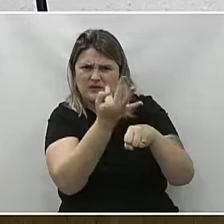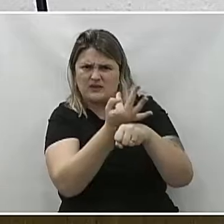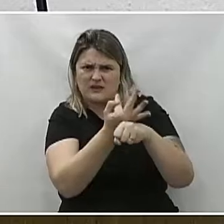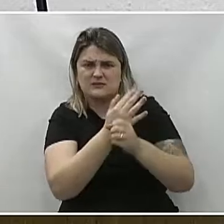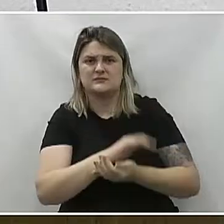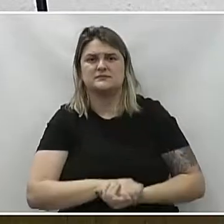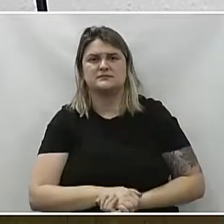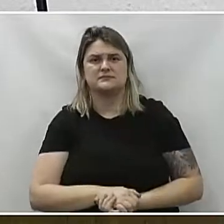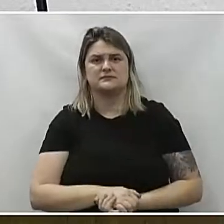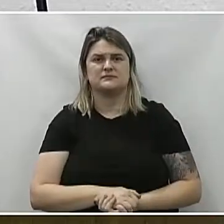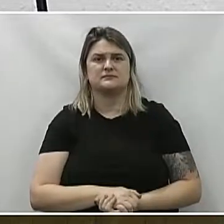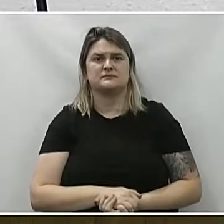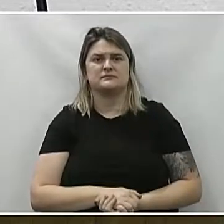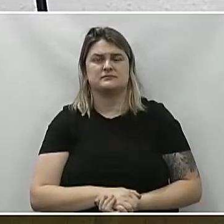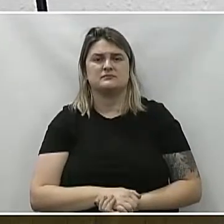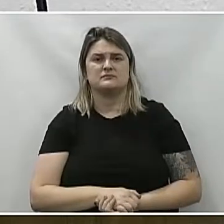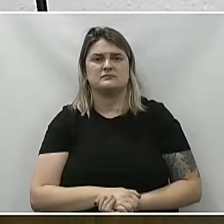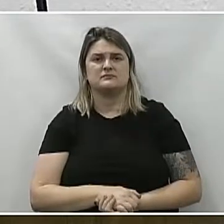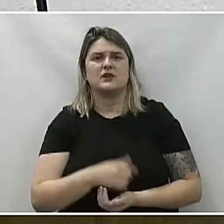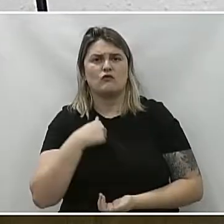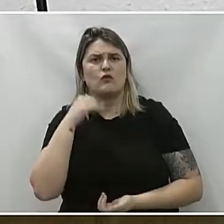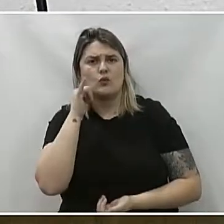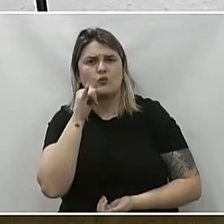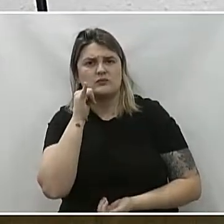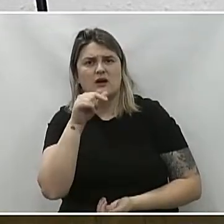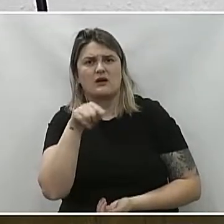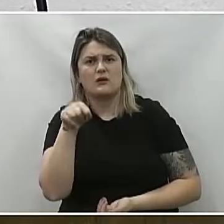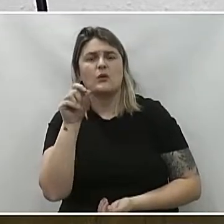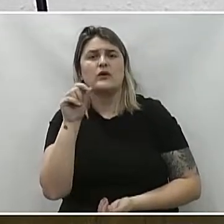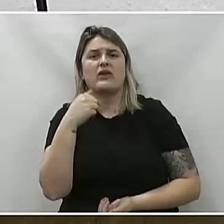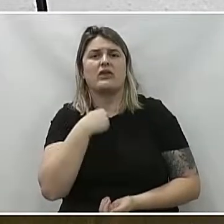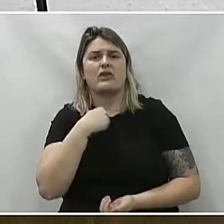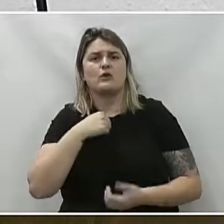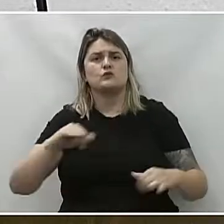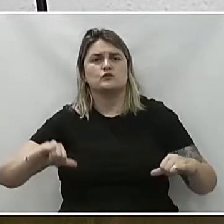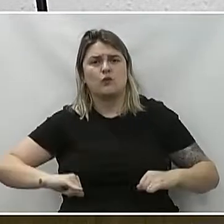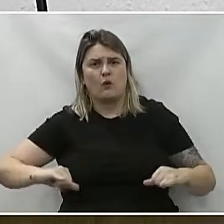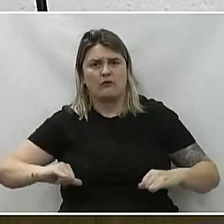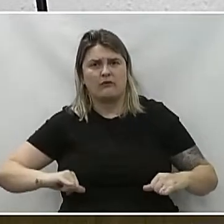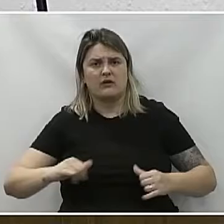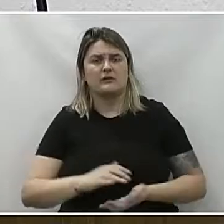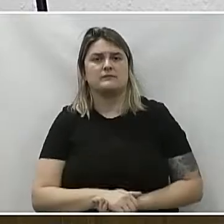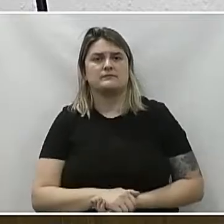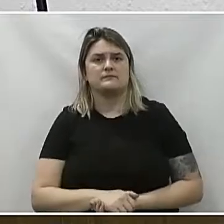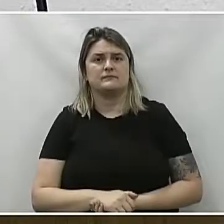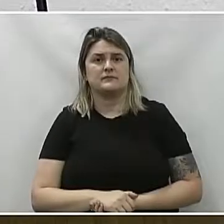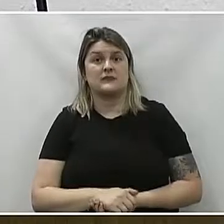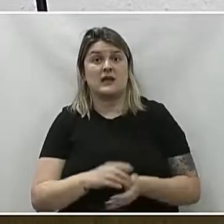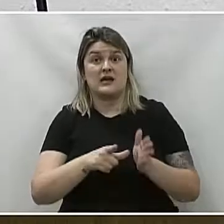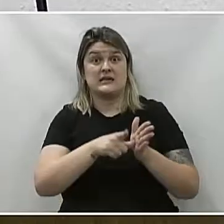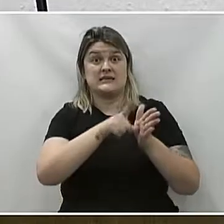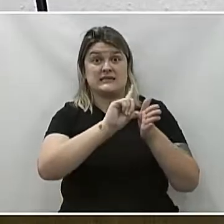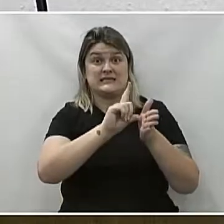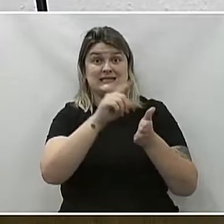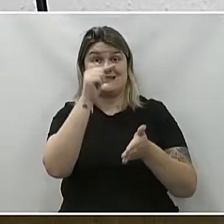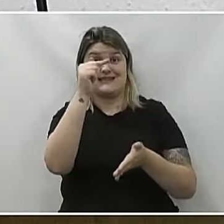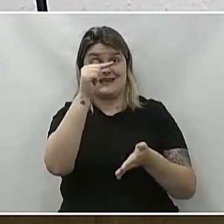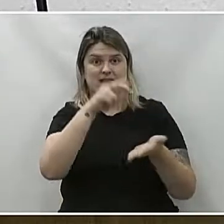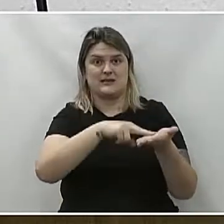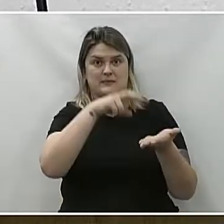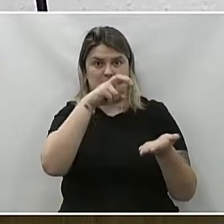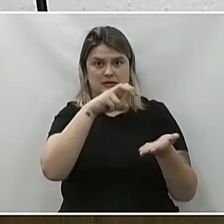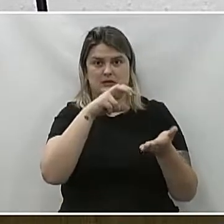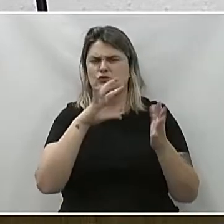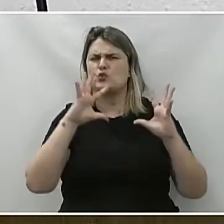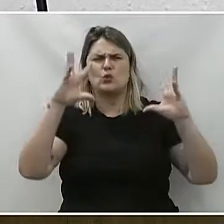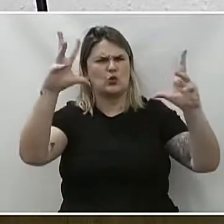vocês passam em Curitiba? Eu vou contar para vocês o que eu passava com o Sidney. Eu tinha que estar das 7 da manhã, eu e metade